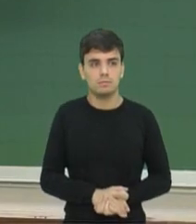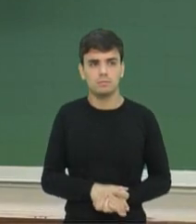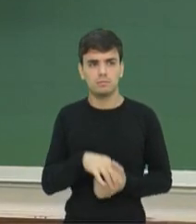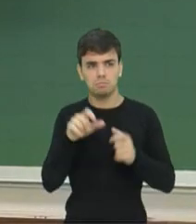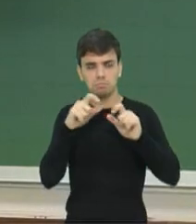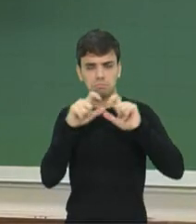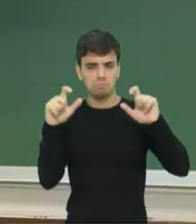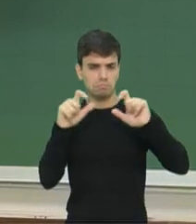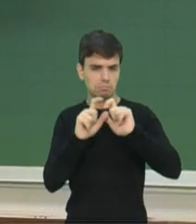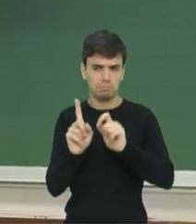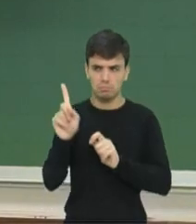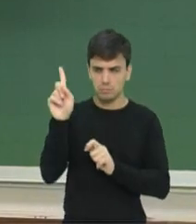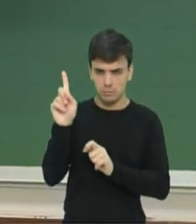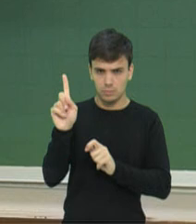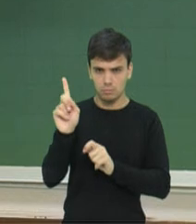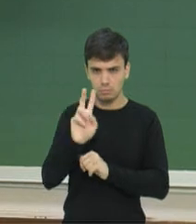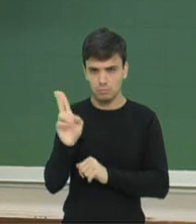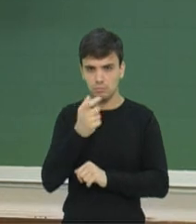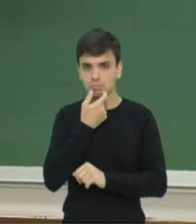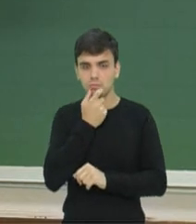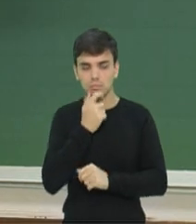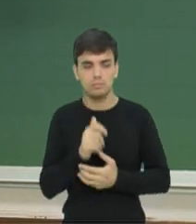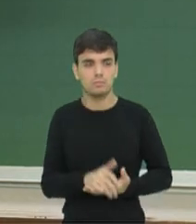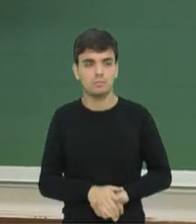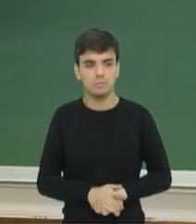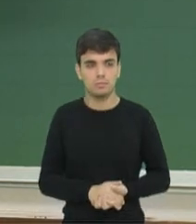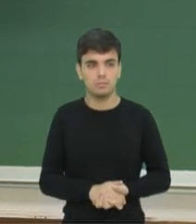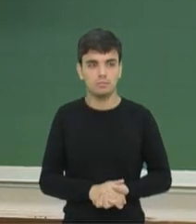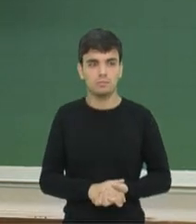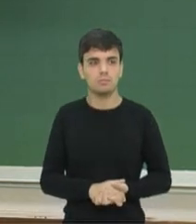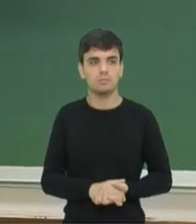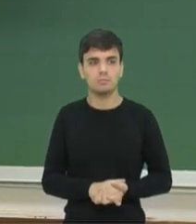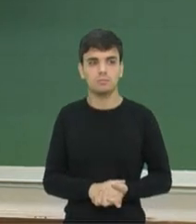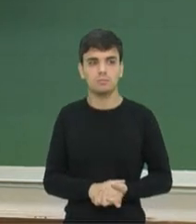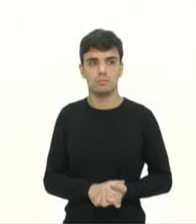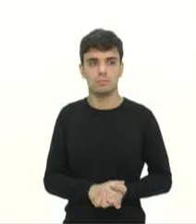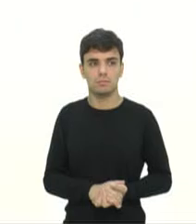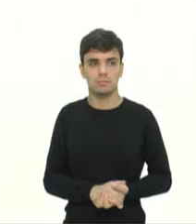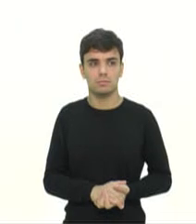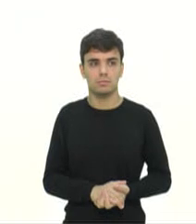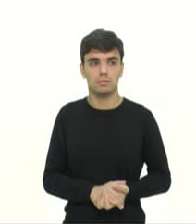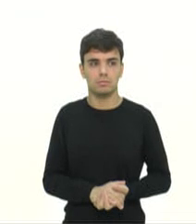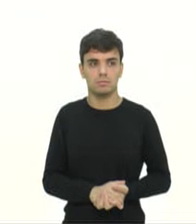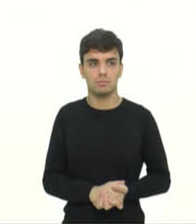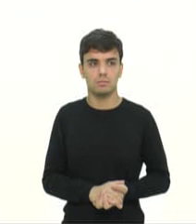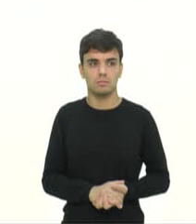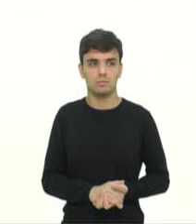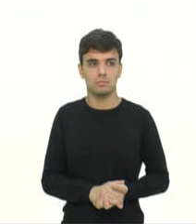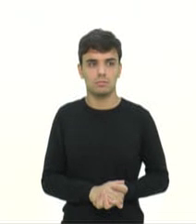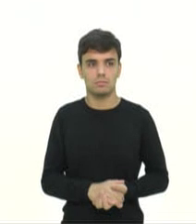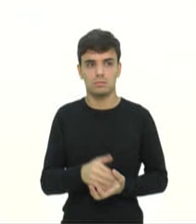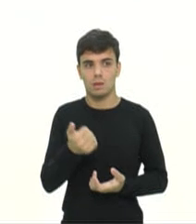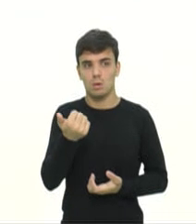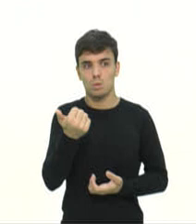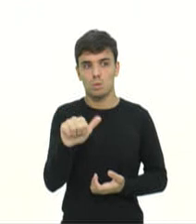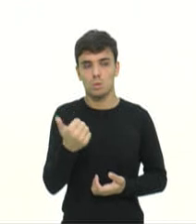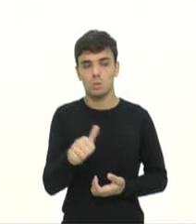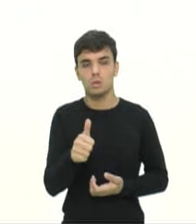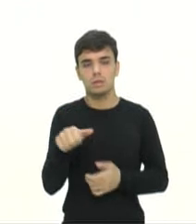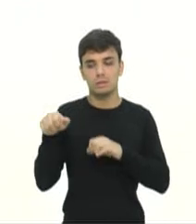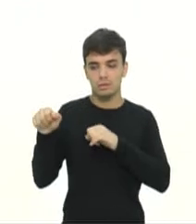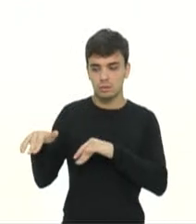Karate Federation, então que está ali, a WKF, Federação Mundial de Karatê. E em 11 de